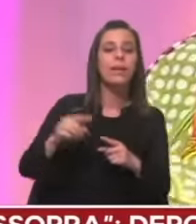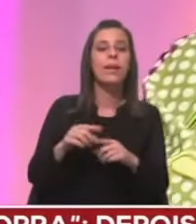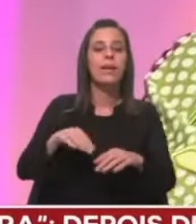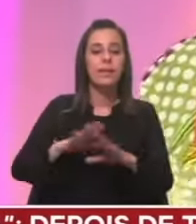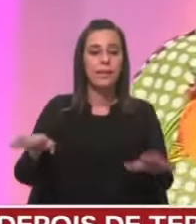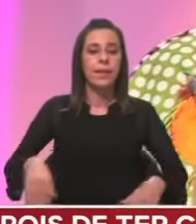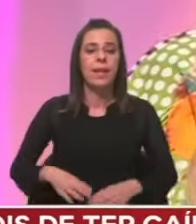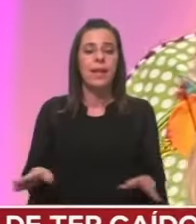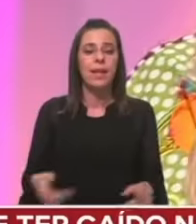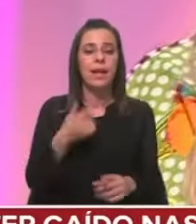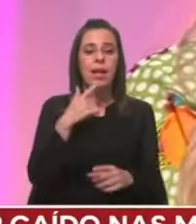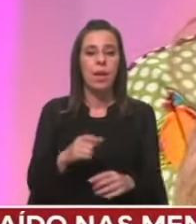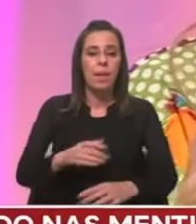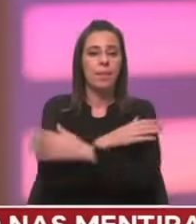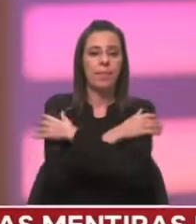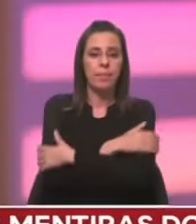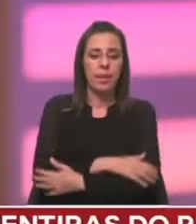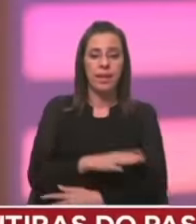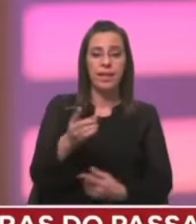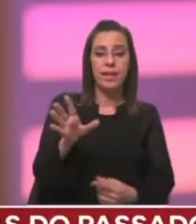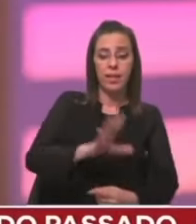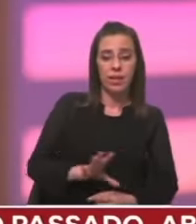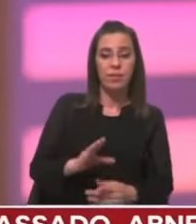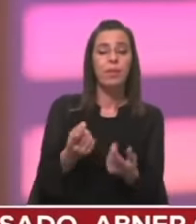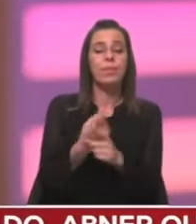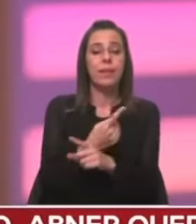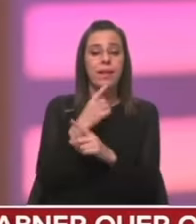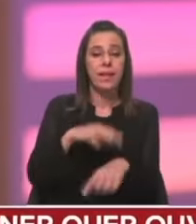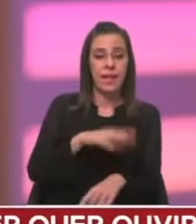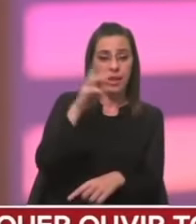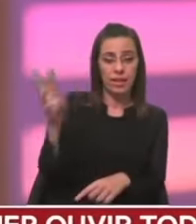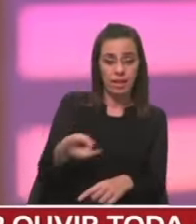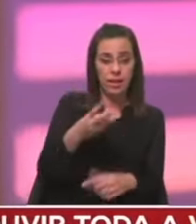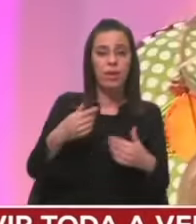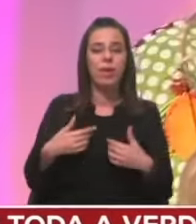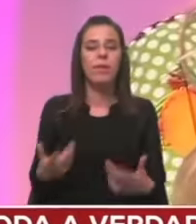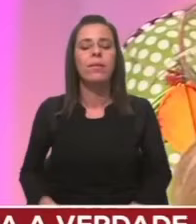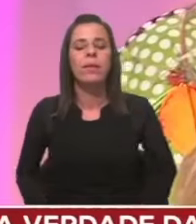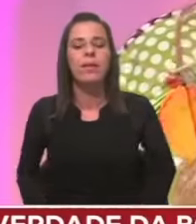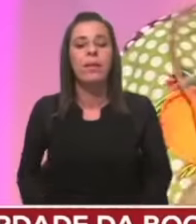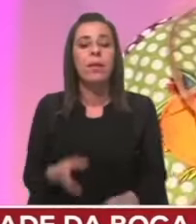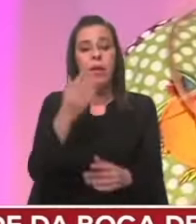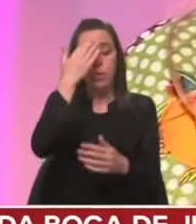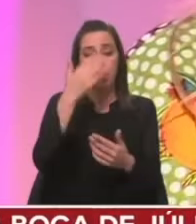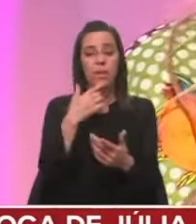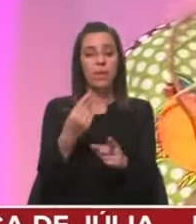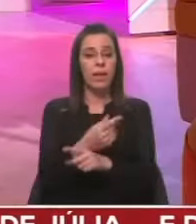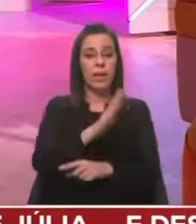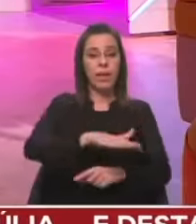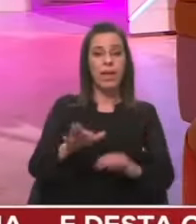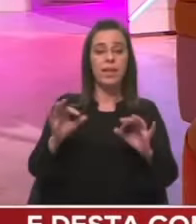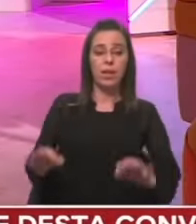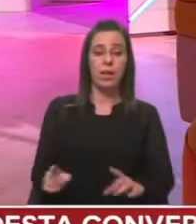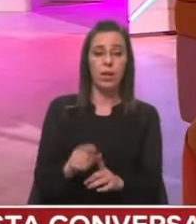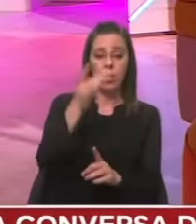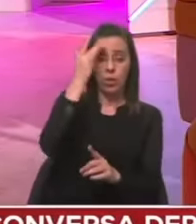nadar não se pode mexer os braços de certa maneira bem enfim 3 horas eu claro que eu não achava que havia assim tanta ciência mas não